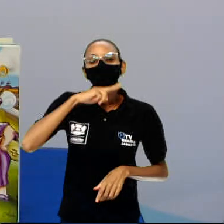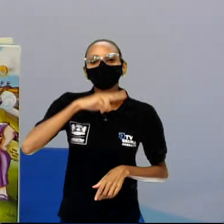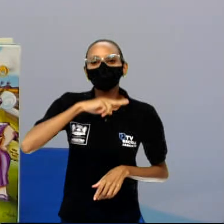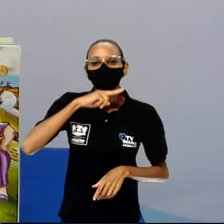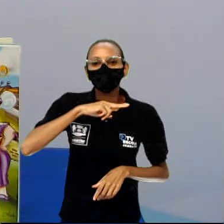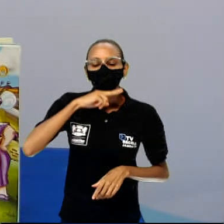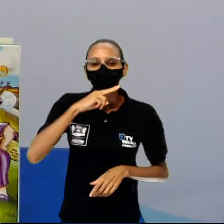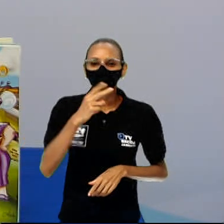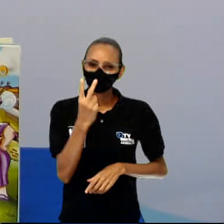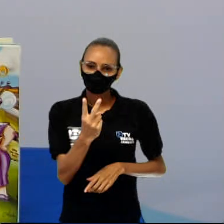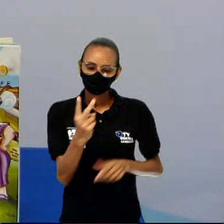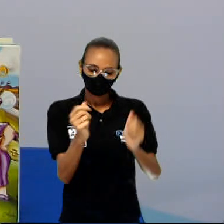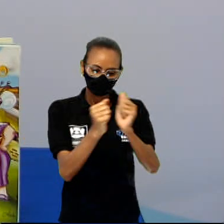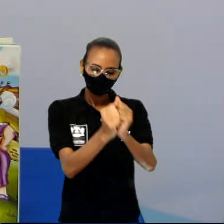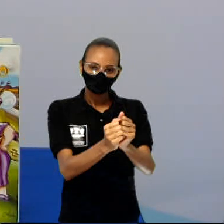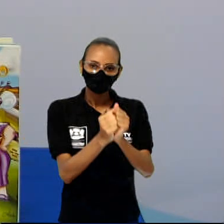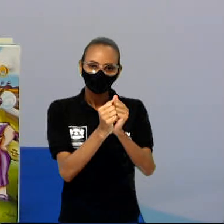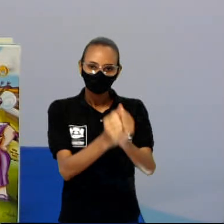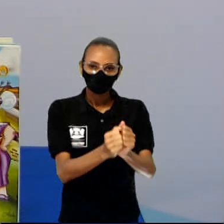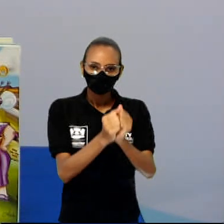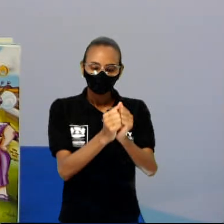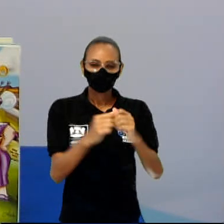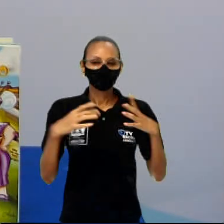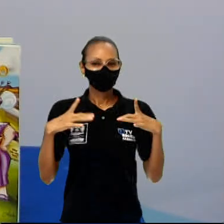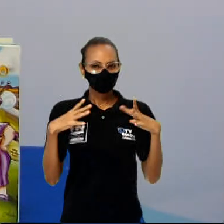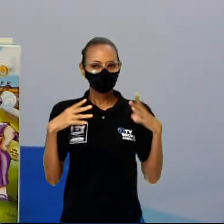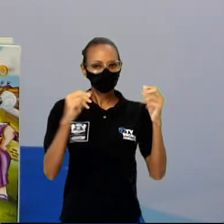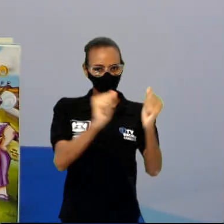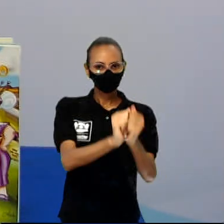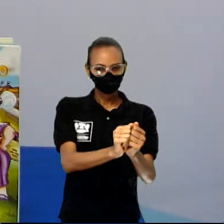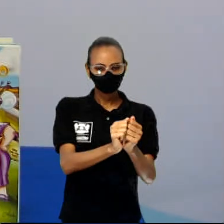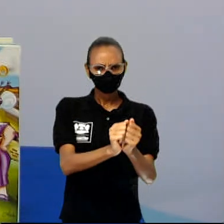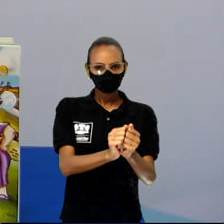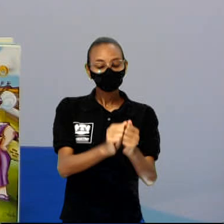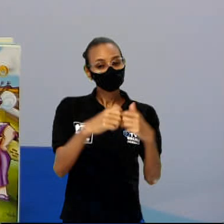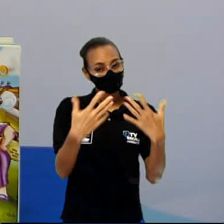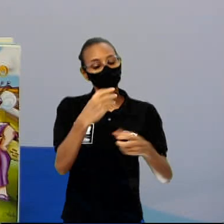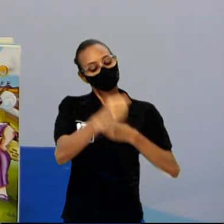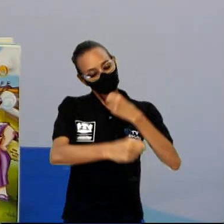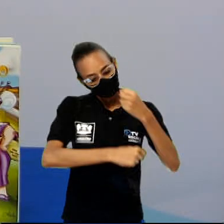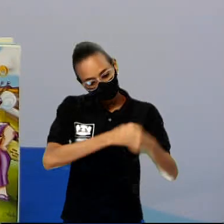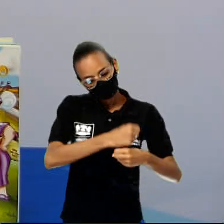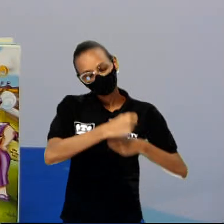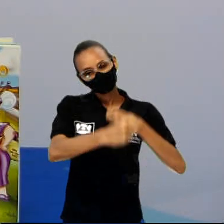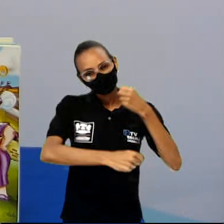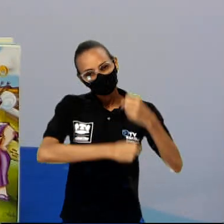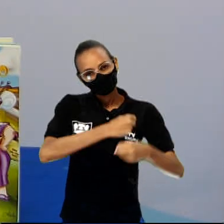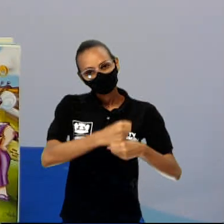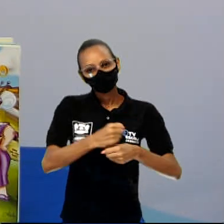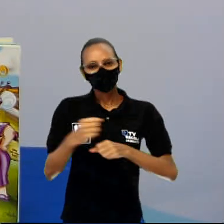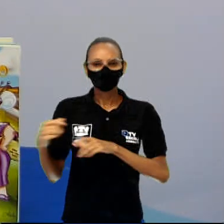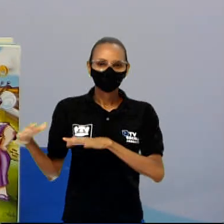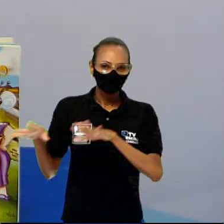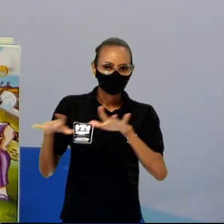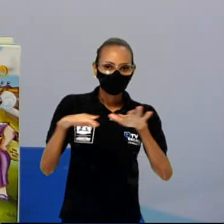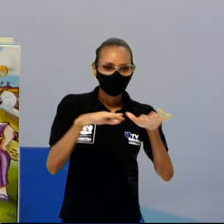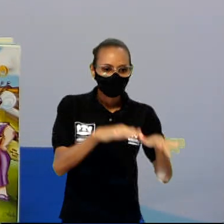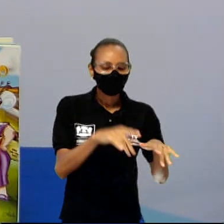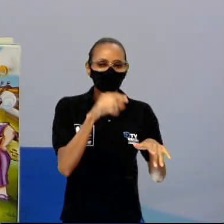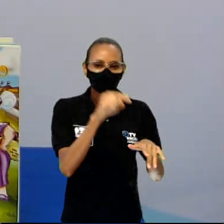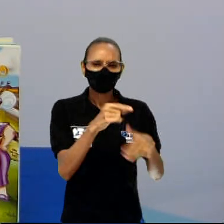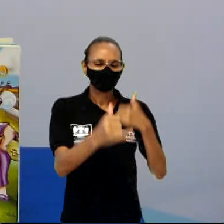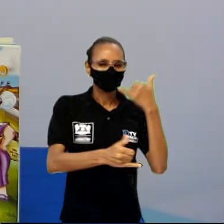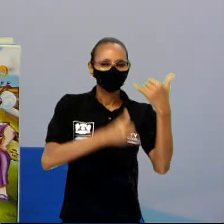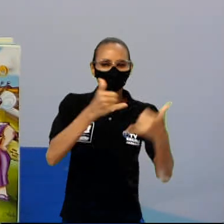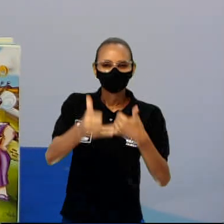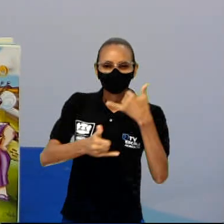Mariana adoravam ir passar as férias. Pois bem, todos os anos os meninos chegavam, brincavam à